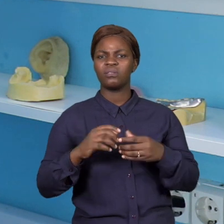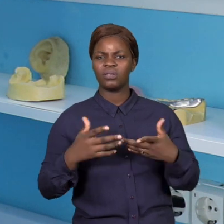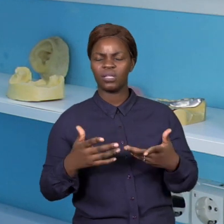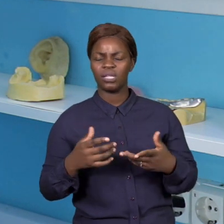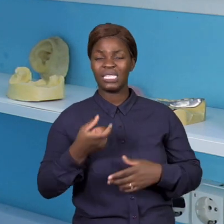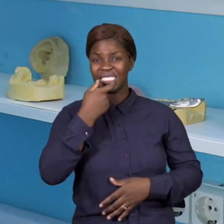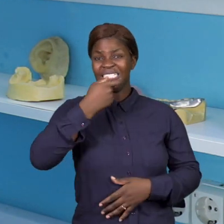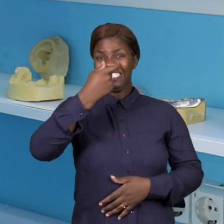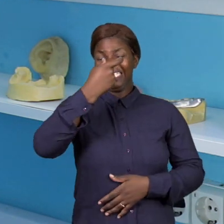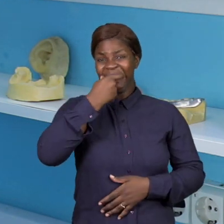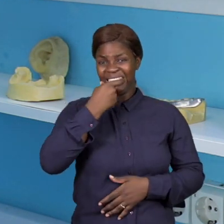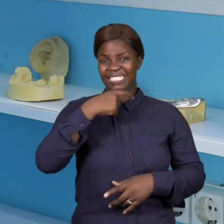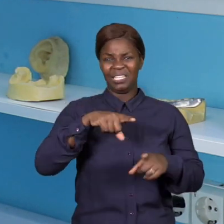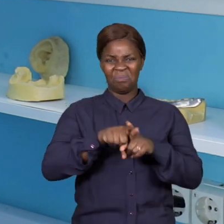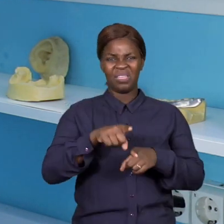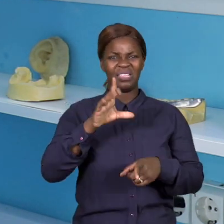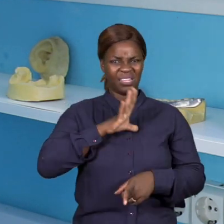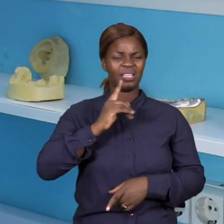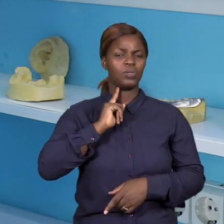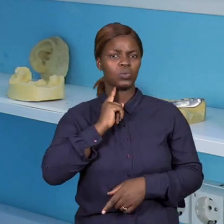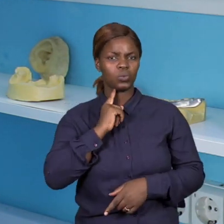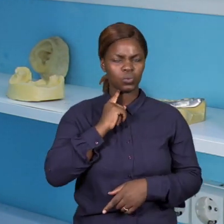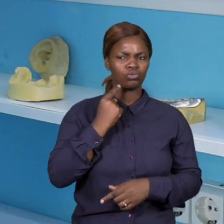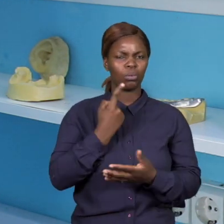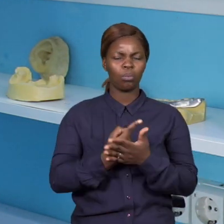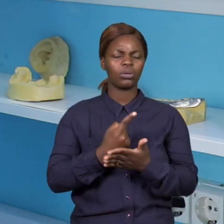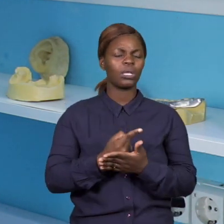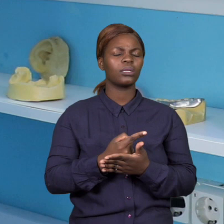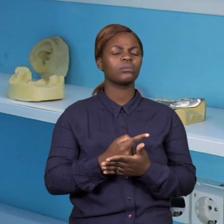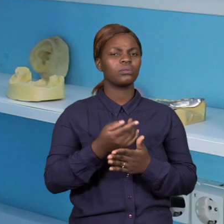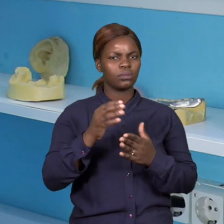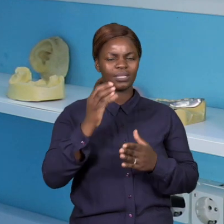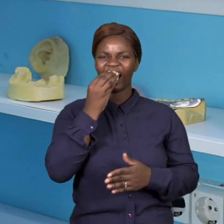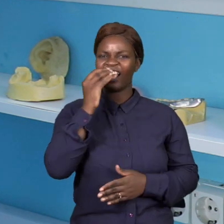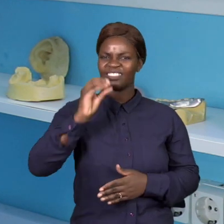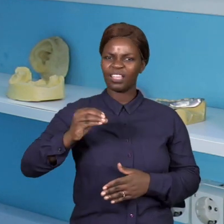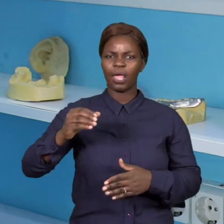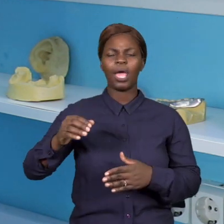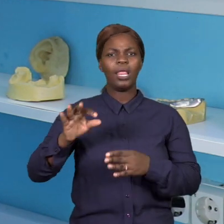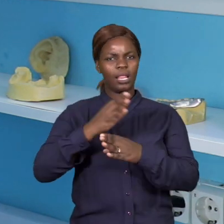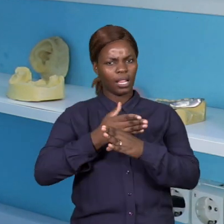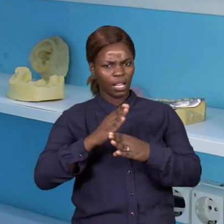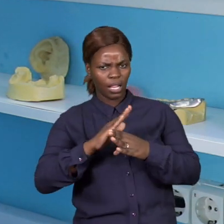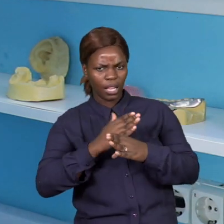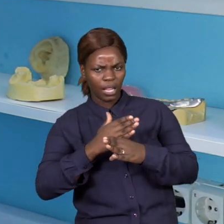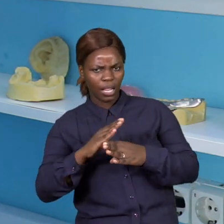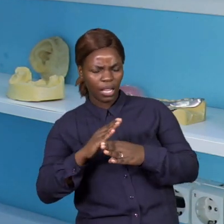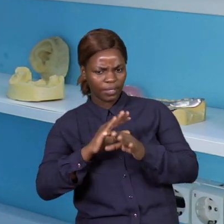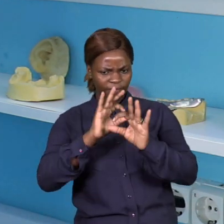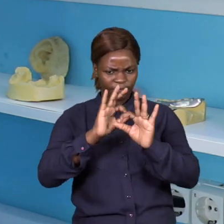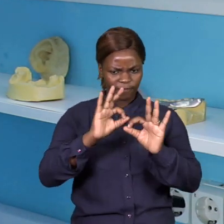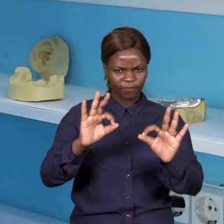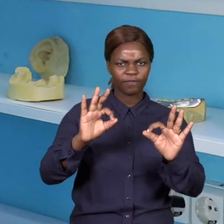tártaro, porque também as placas às vezes acumulam tártaro. Sendo assim que o próprio técnico de próteses tem que fazer